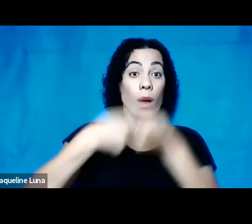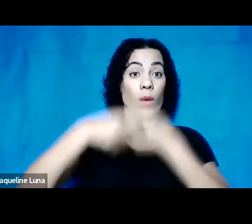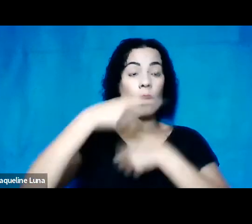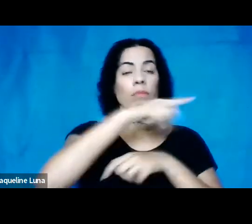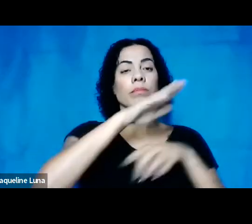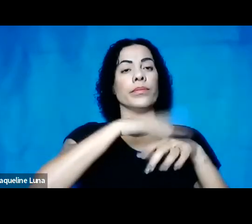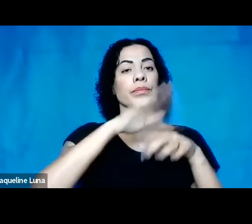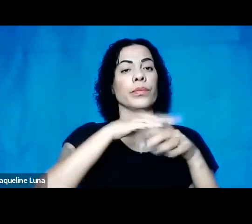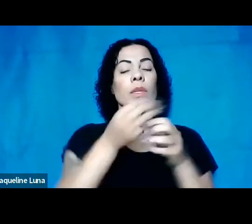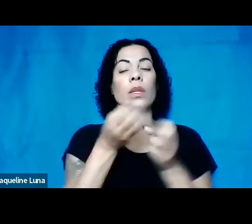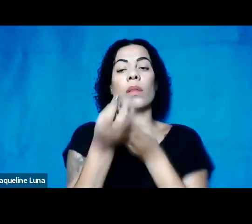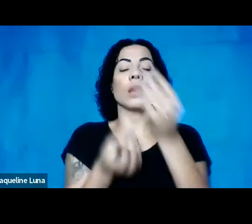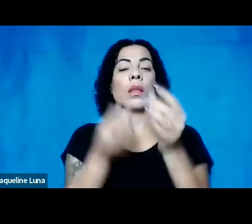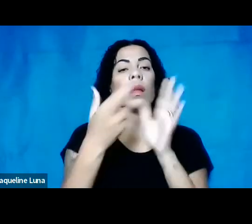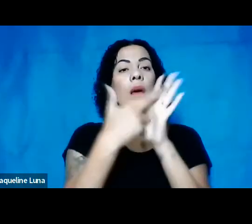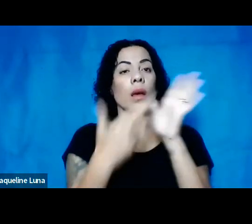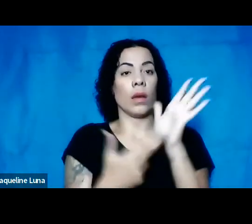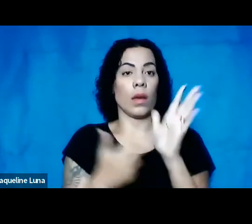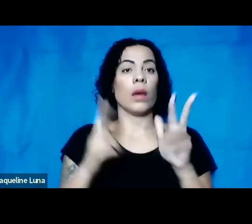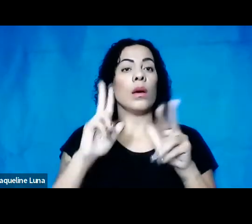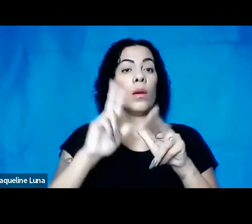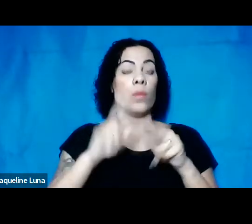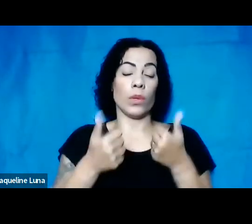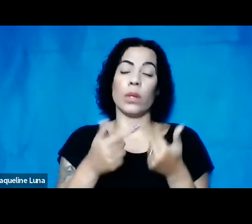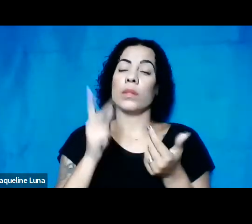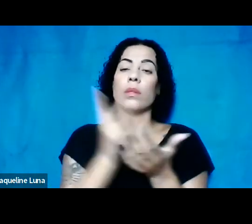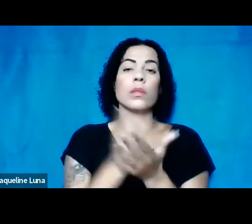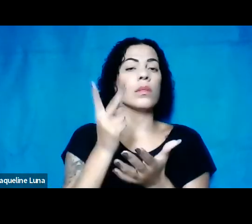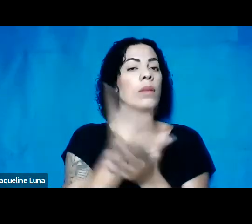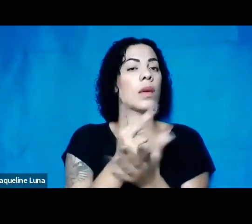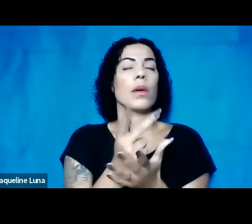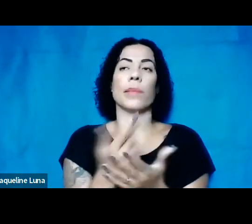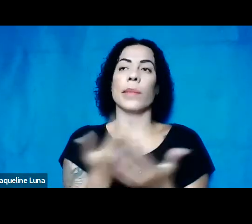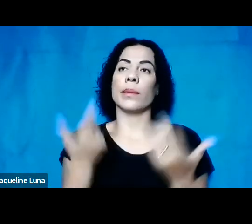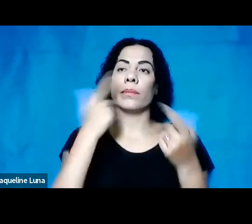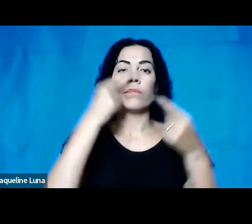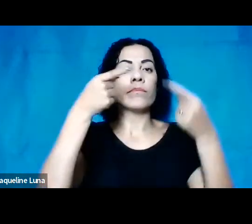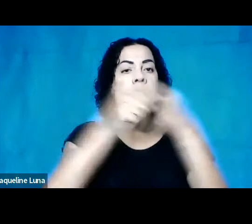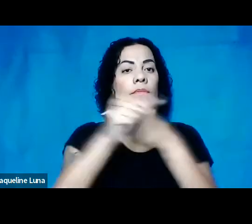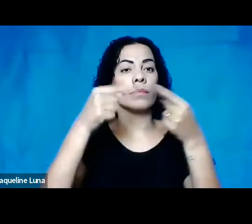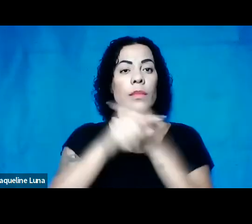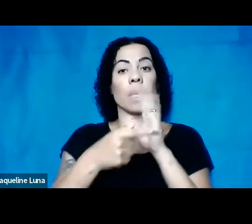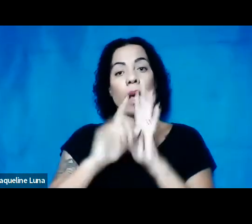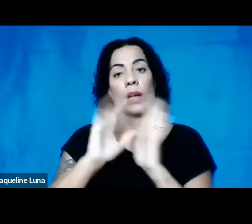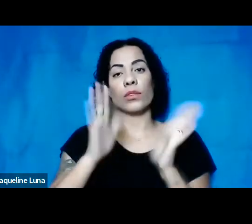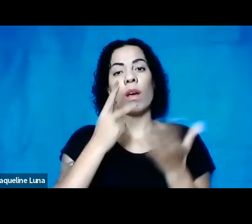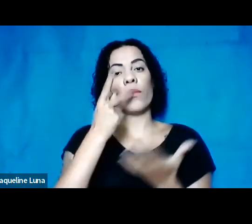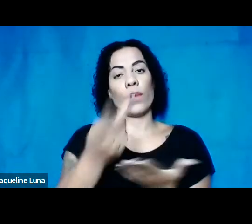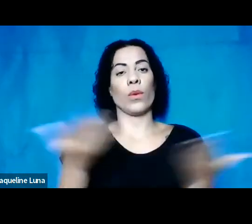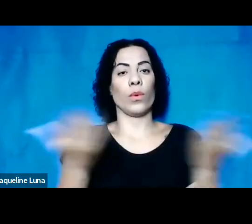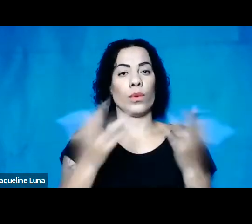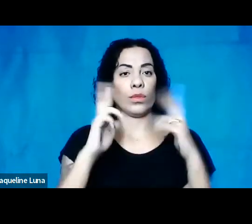sempre contra-hegemônico, como já disseram aqui nessa reunião de hoje. Então,